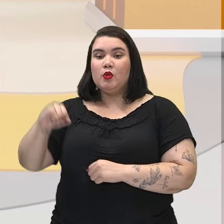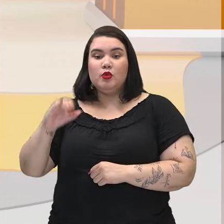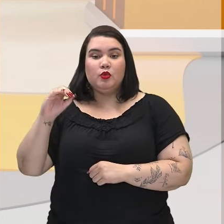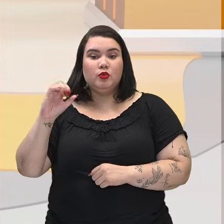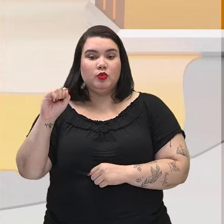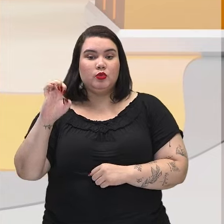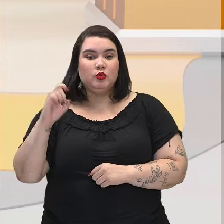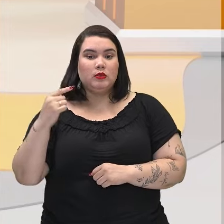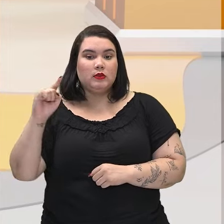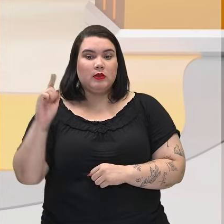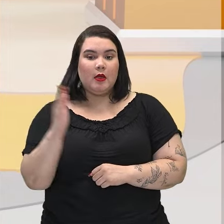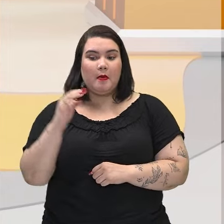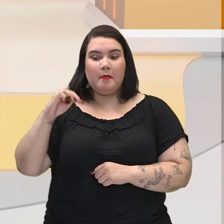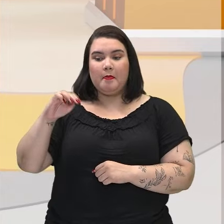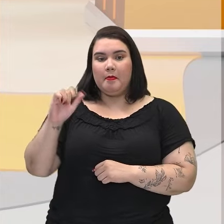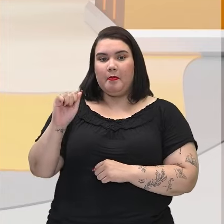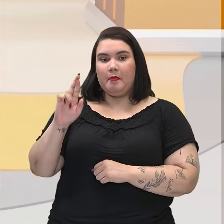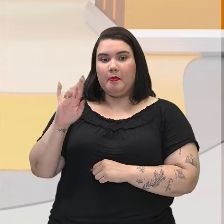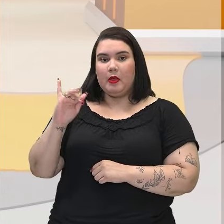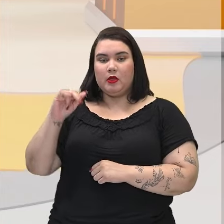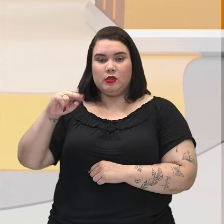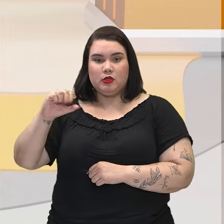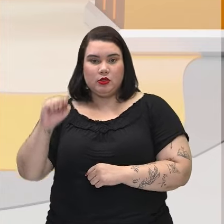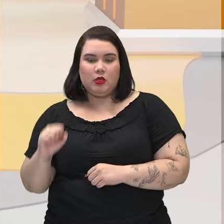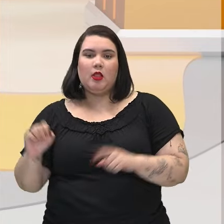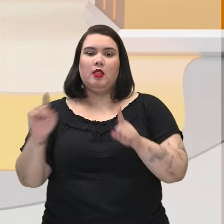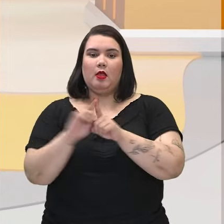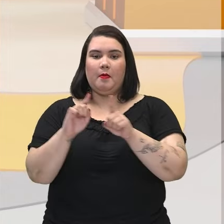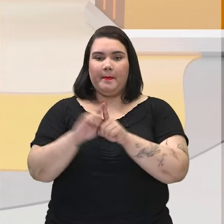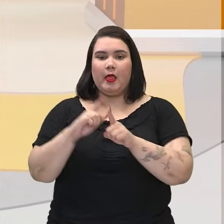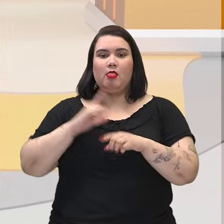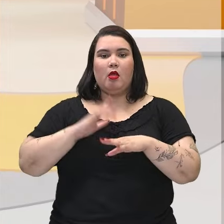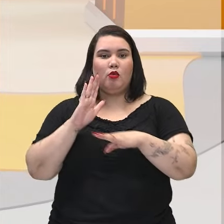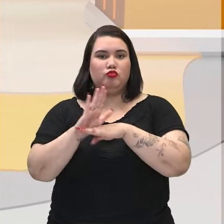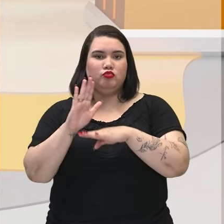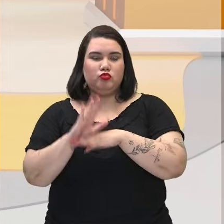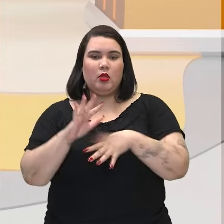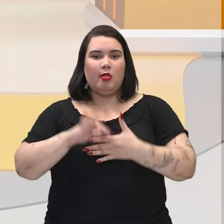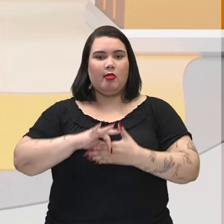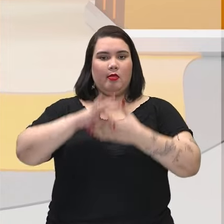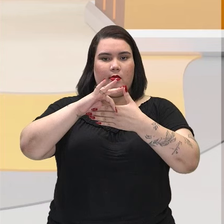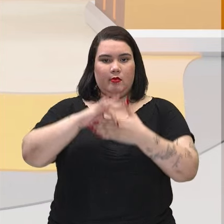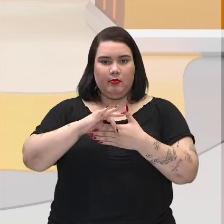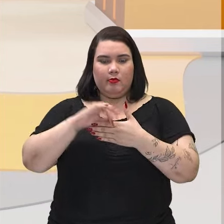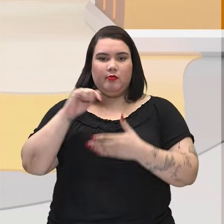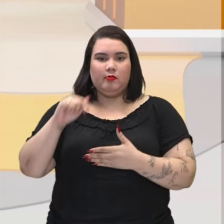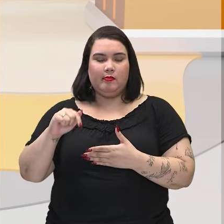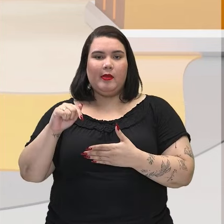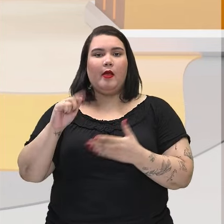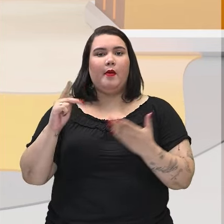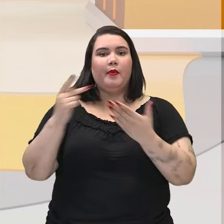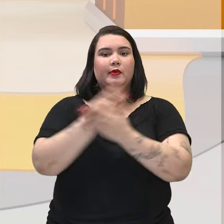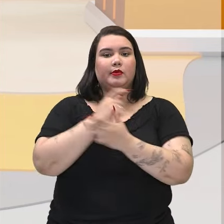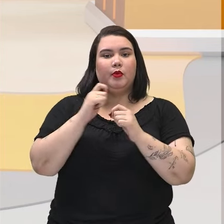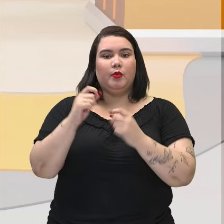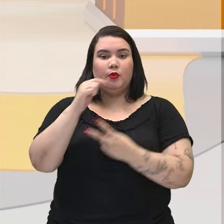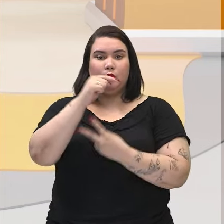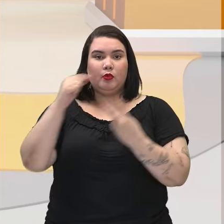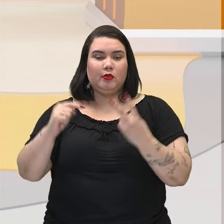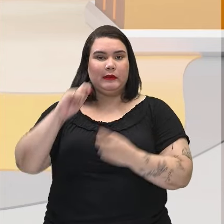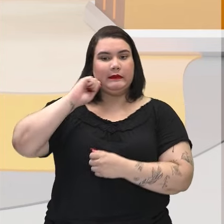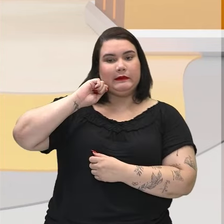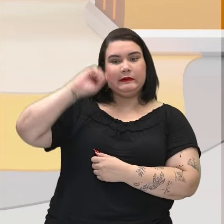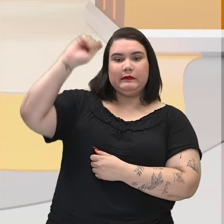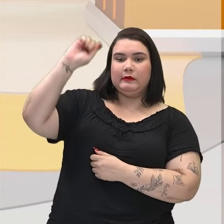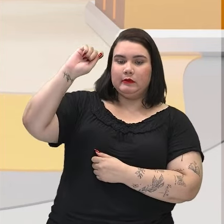das lideranças principais do movimento da Insurreição Pernambucana sendo enforcados e